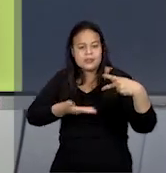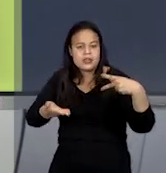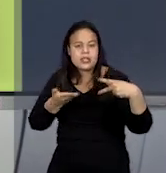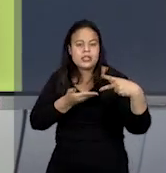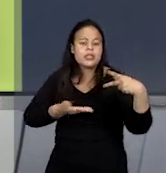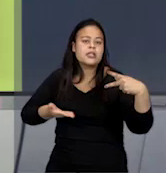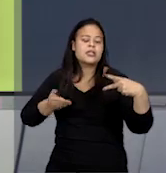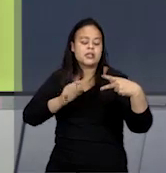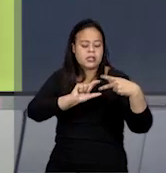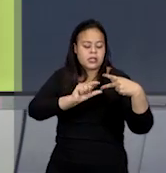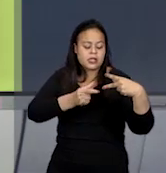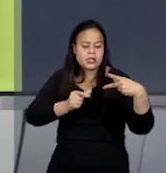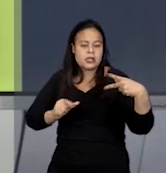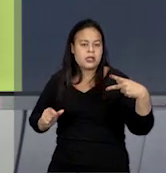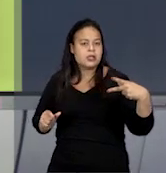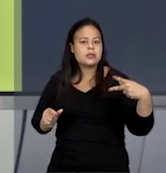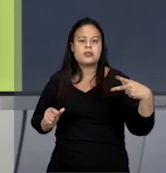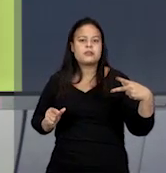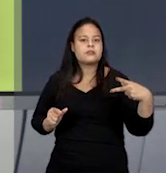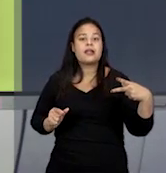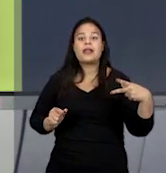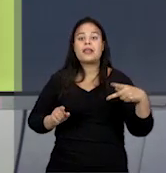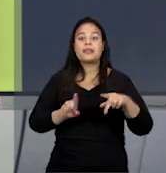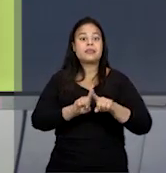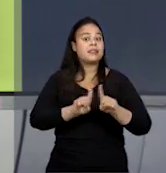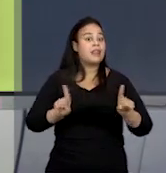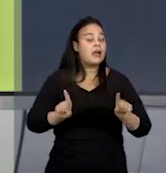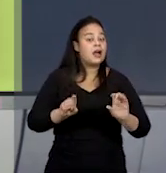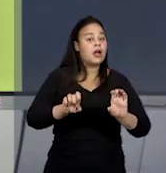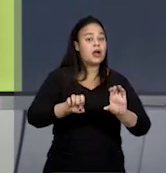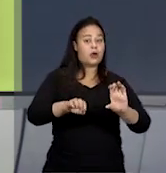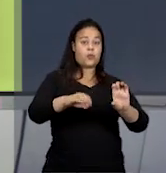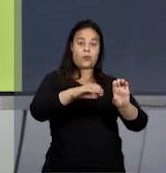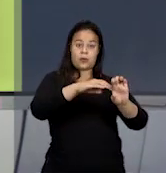interação gênica não epistásica,